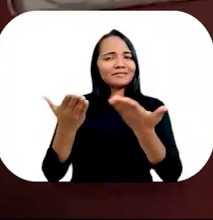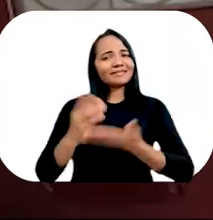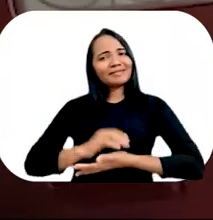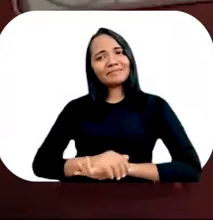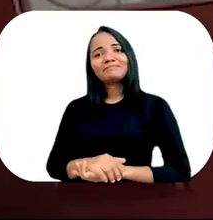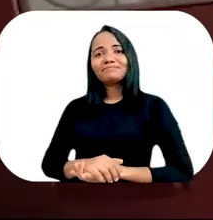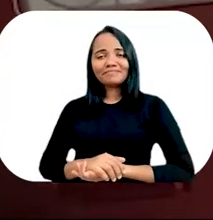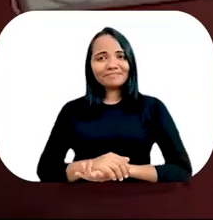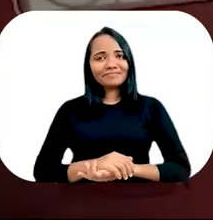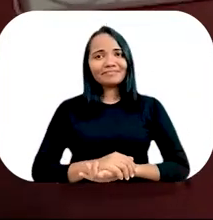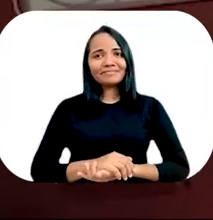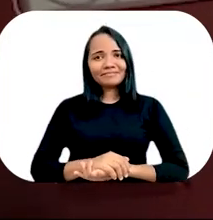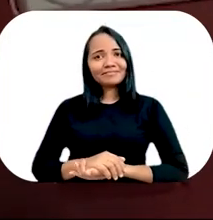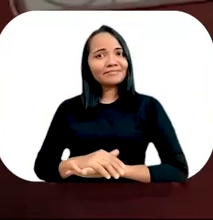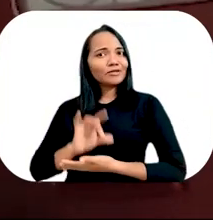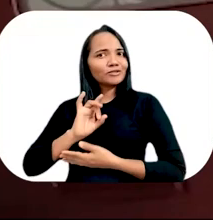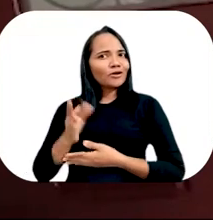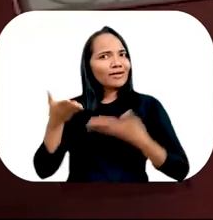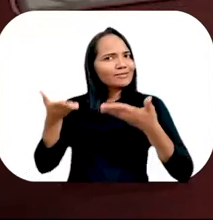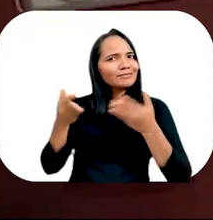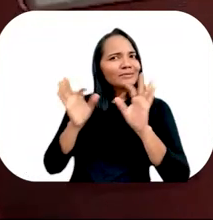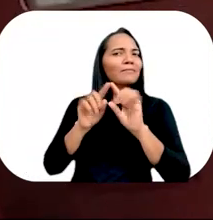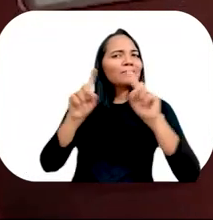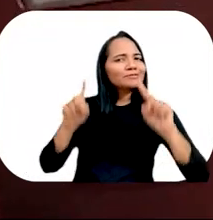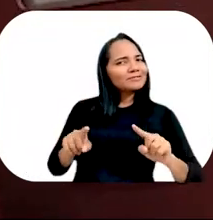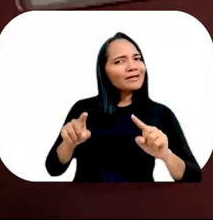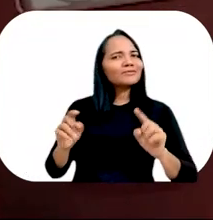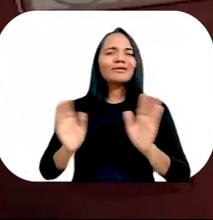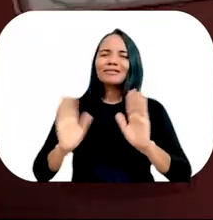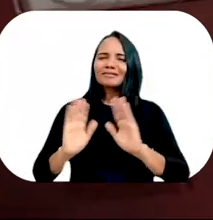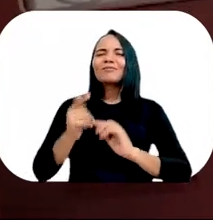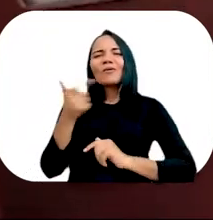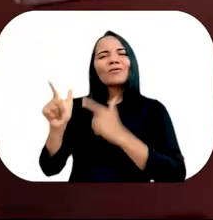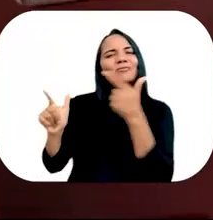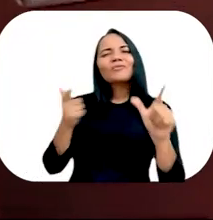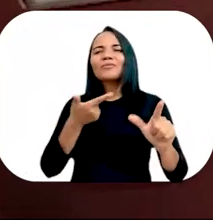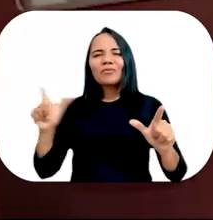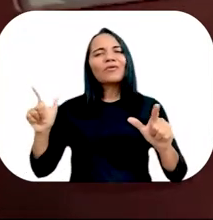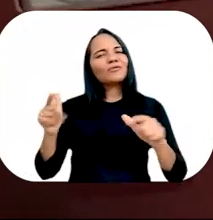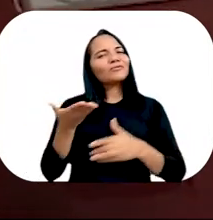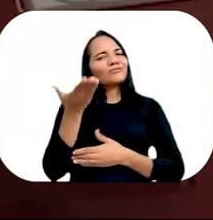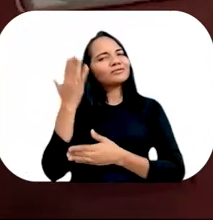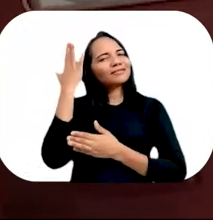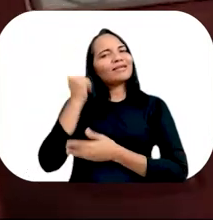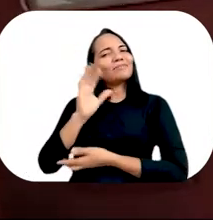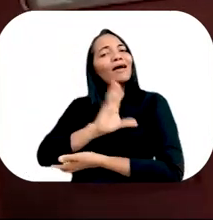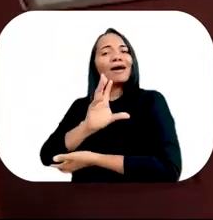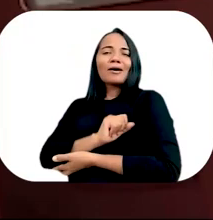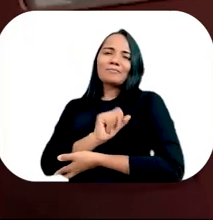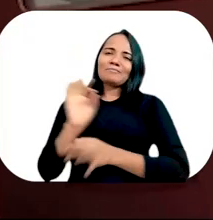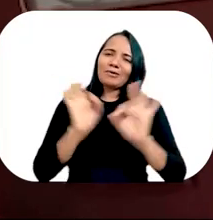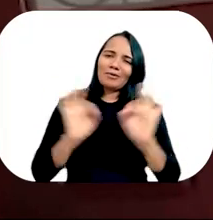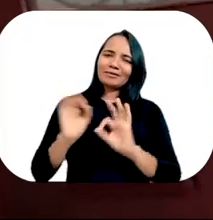você, além desse projeto, faça muitos, muitos outros projetos culturais que você sabe fazer, você tem amor por isso